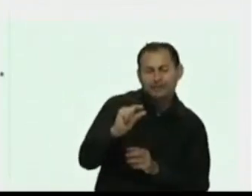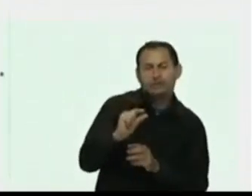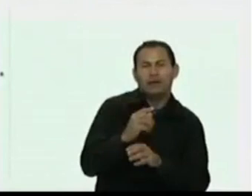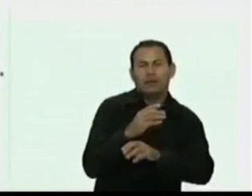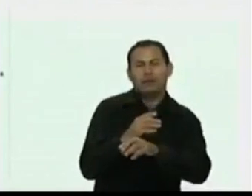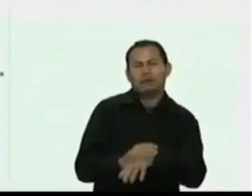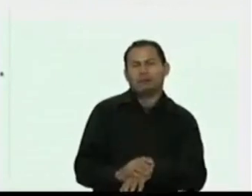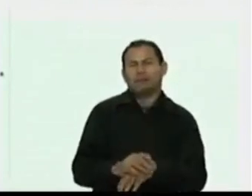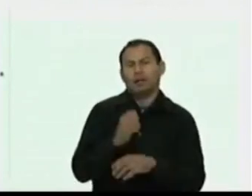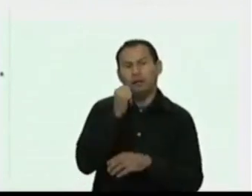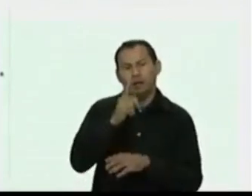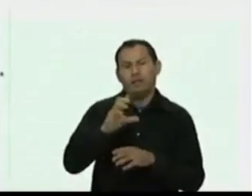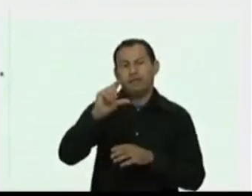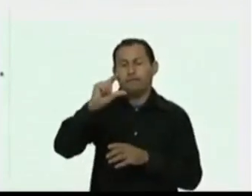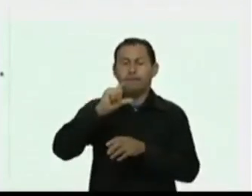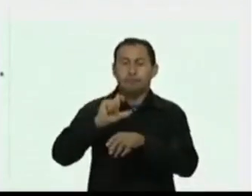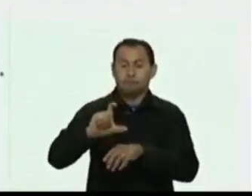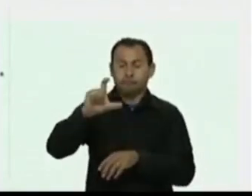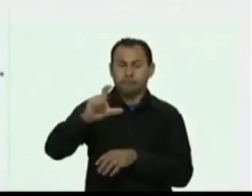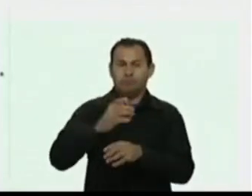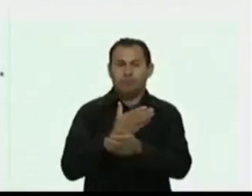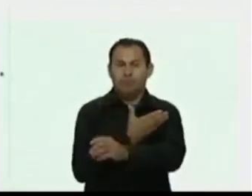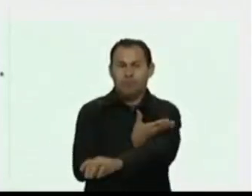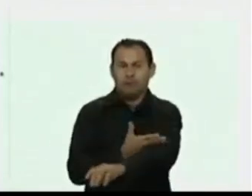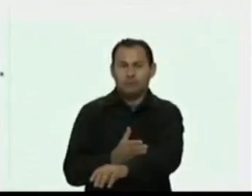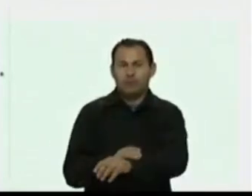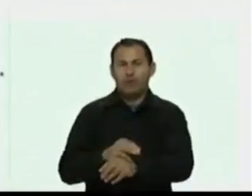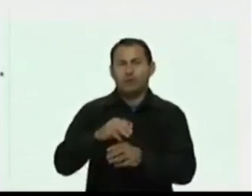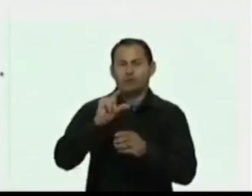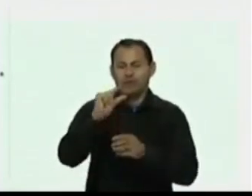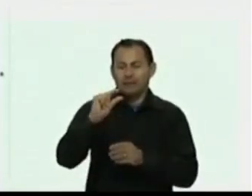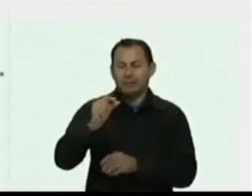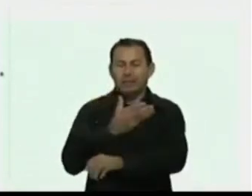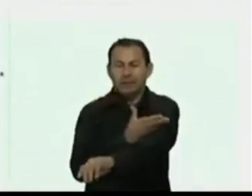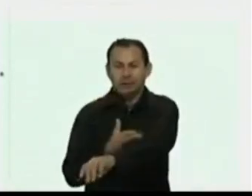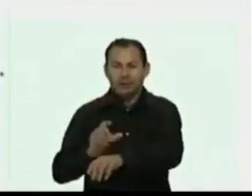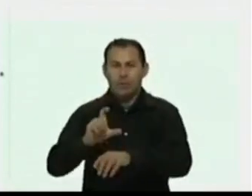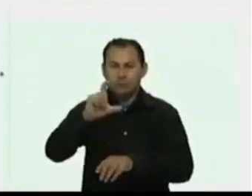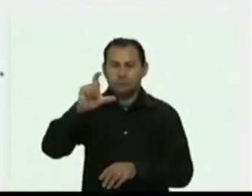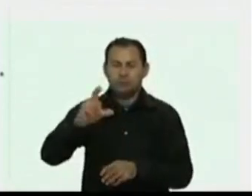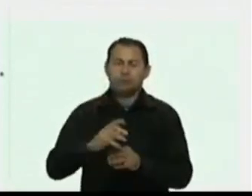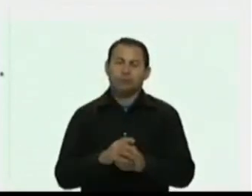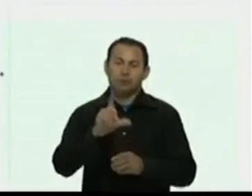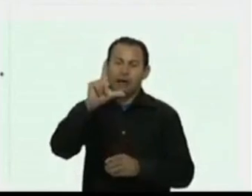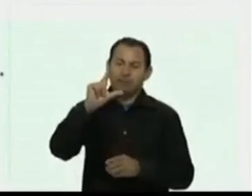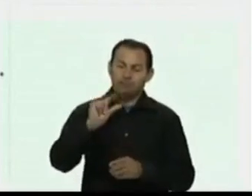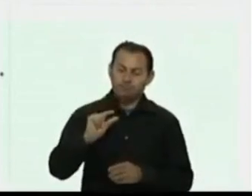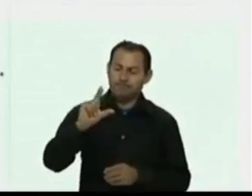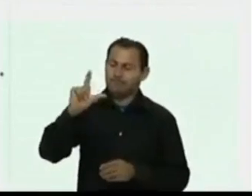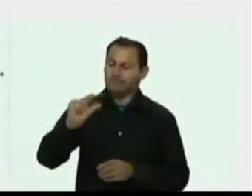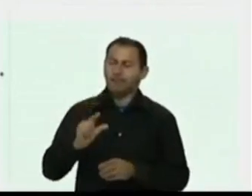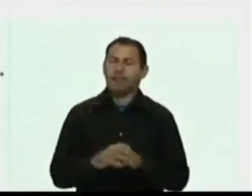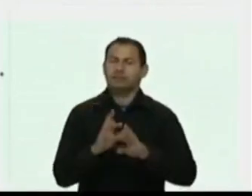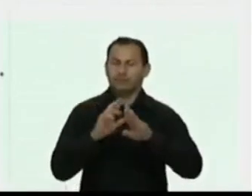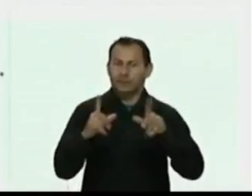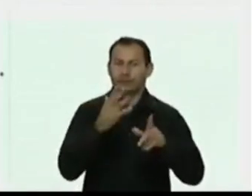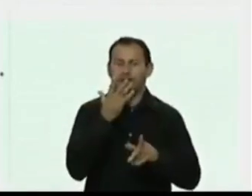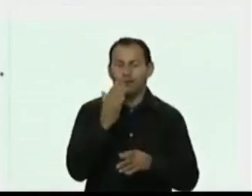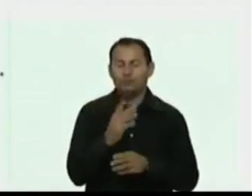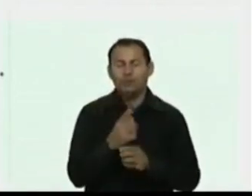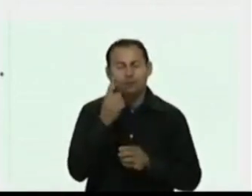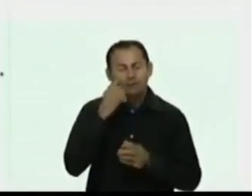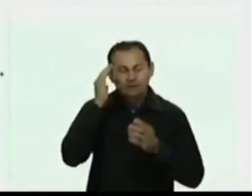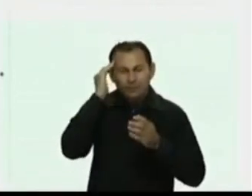aumenta a complexidade dessa expressão, mas Mendel, na essência, continua funcionando, que a gente começa a entender a bioquímica e começa a